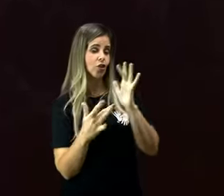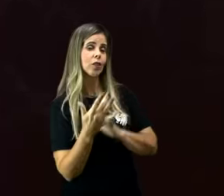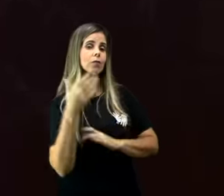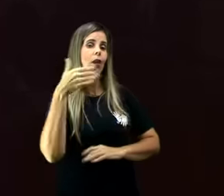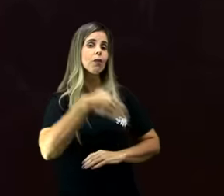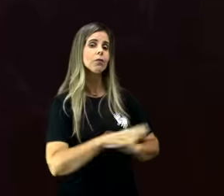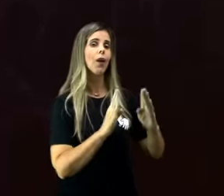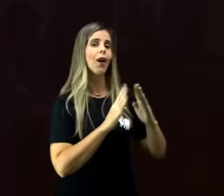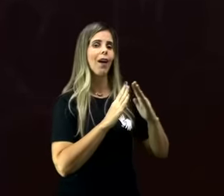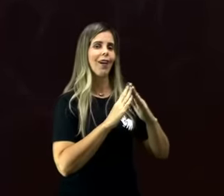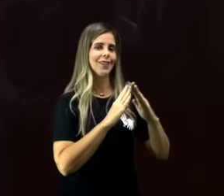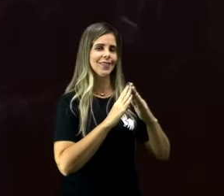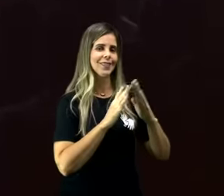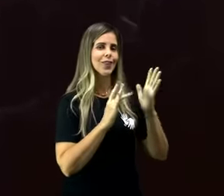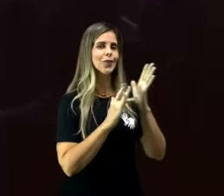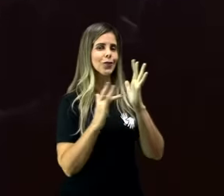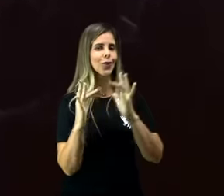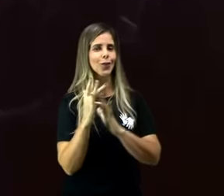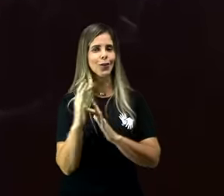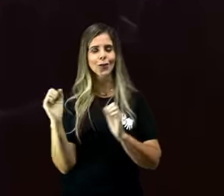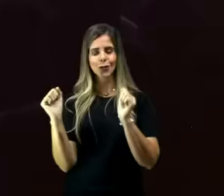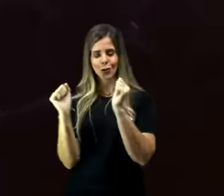está comigo.